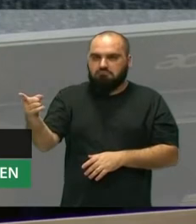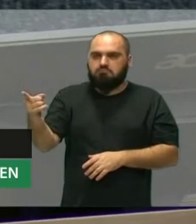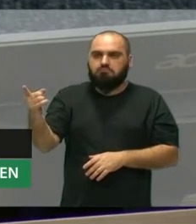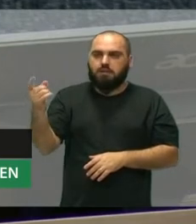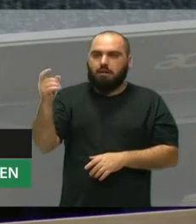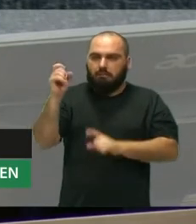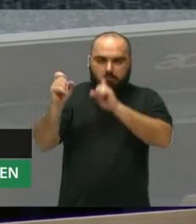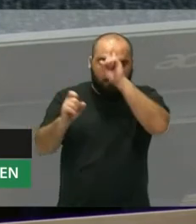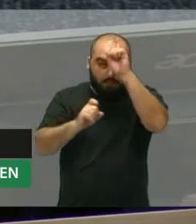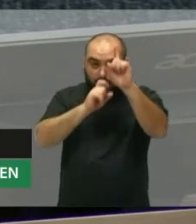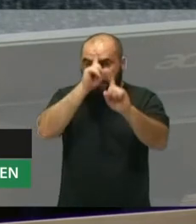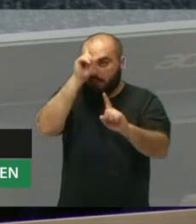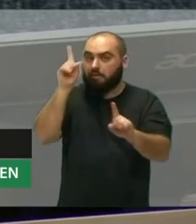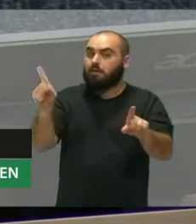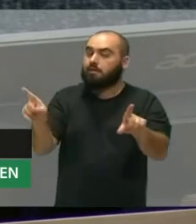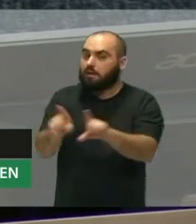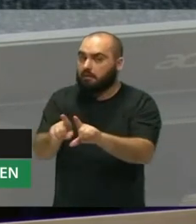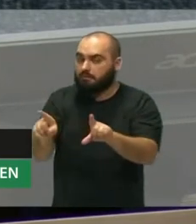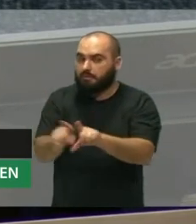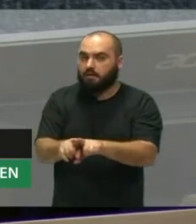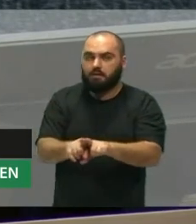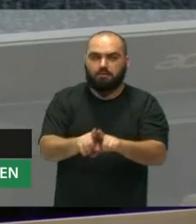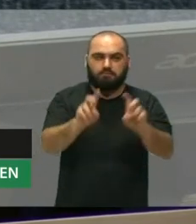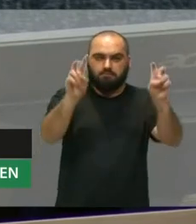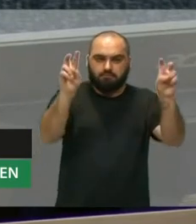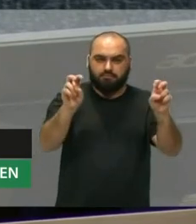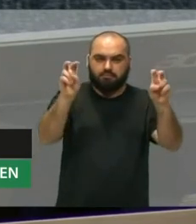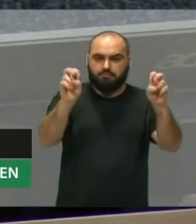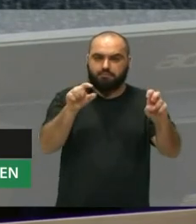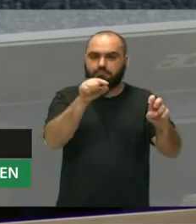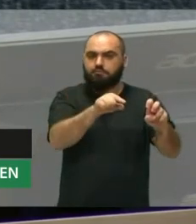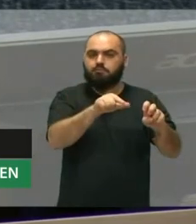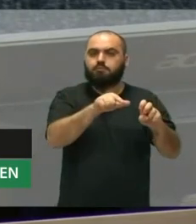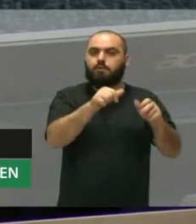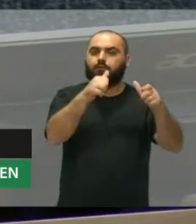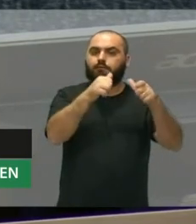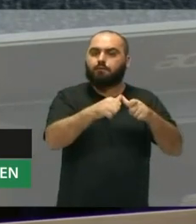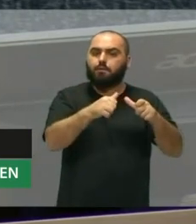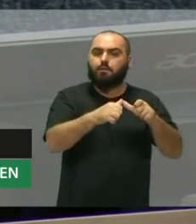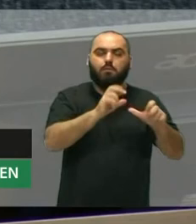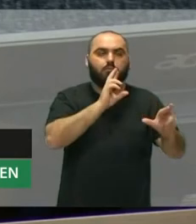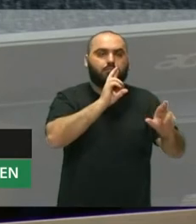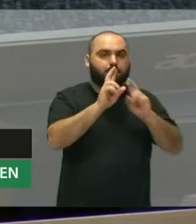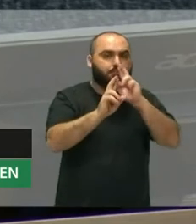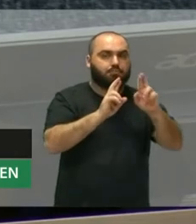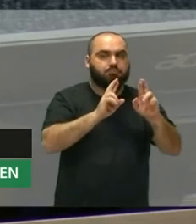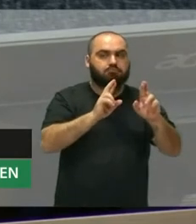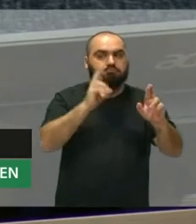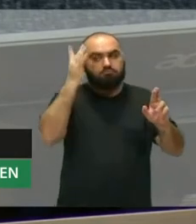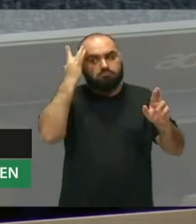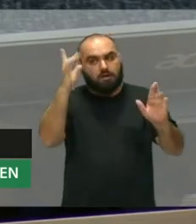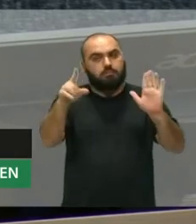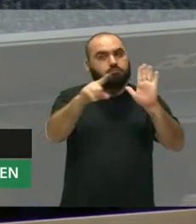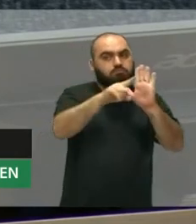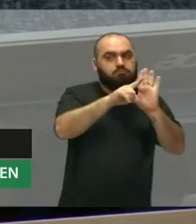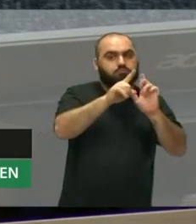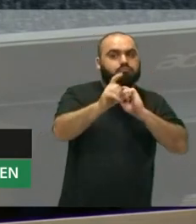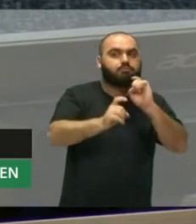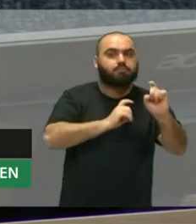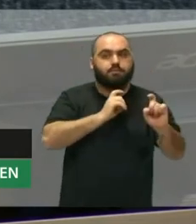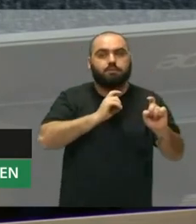também para que foram tratados alguns assuntos aqui que ficaram com alguns resultados pendentes e que a gente pudesse